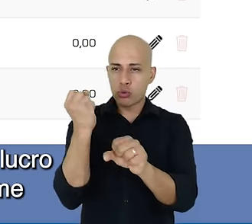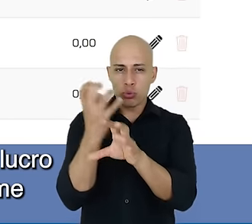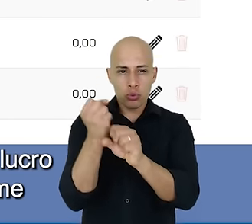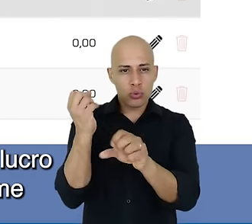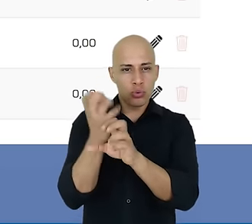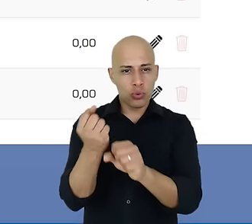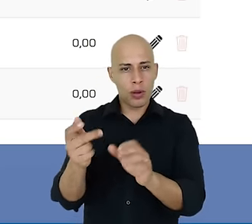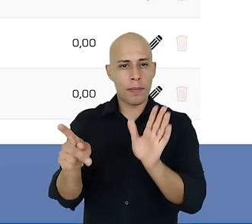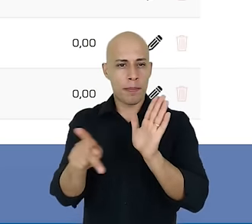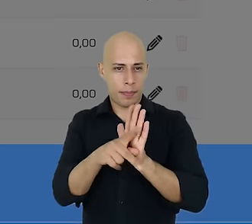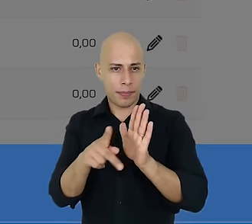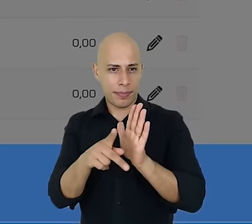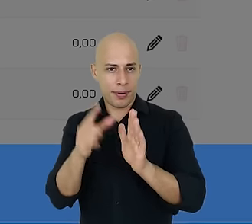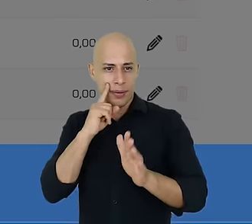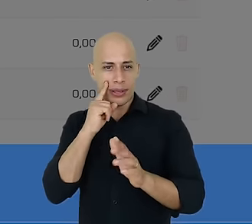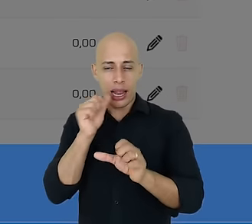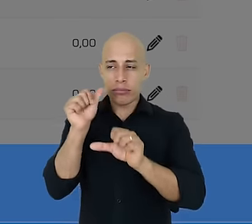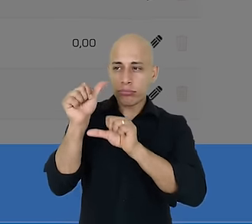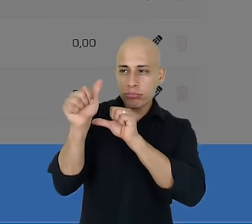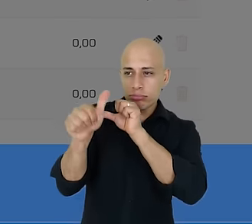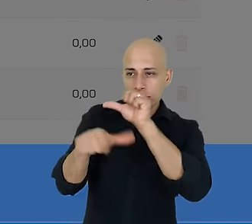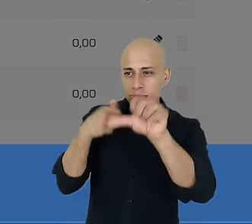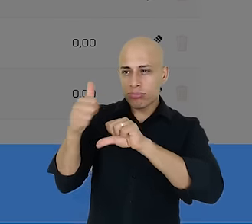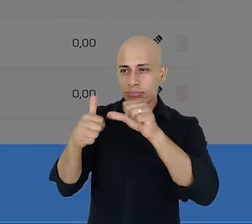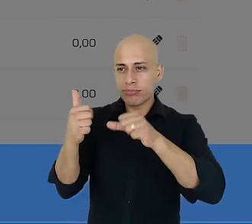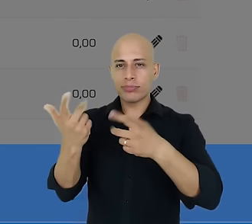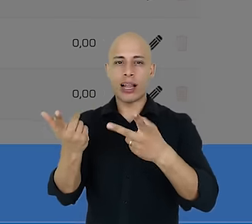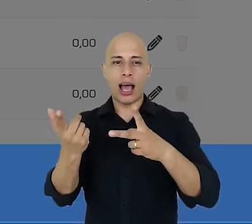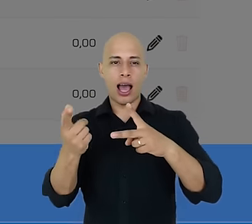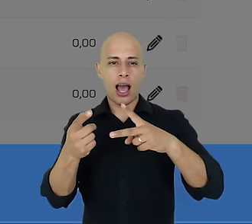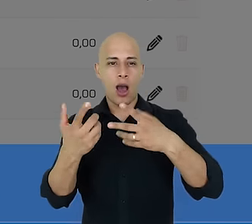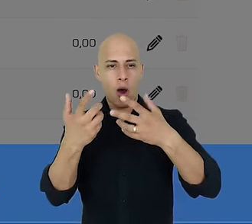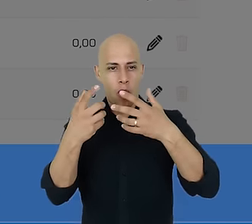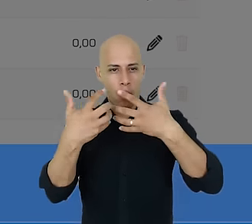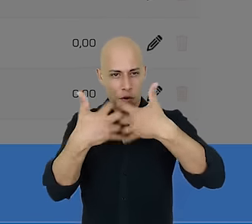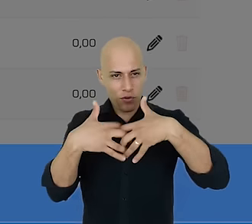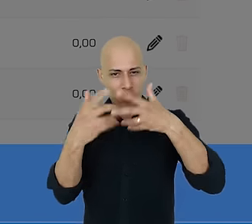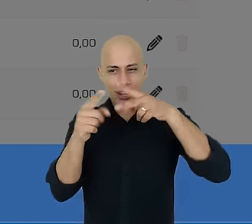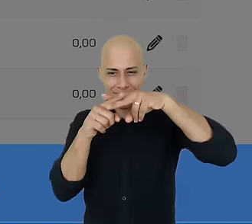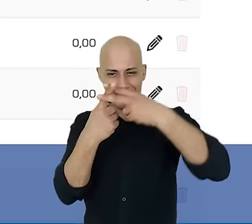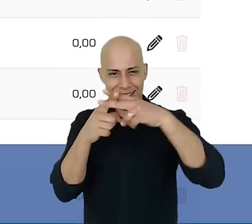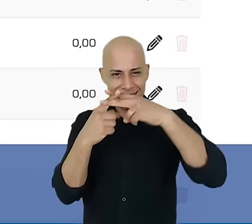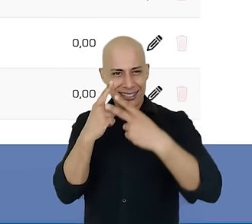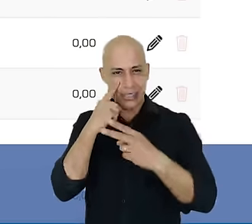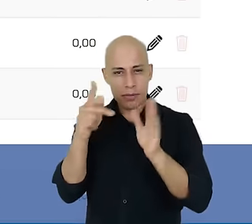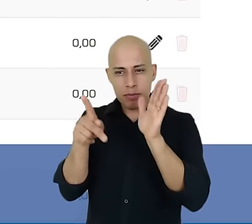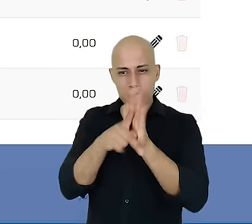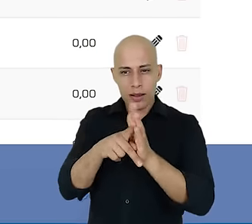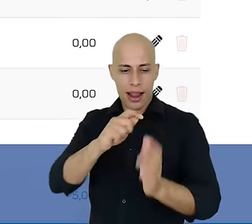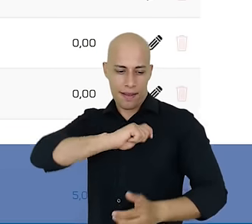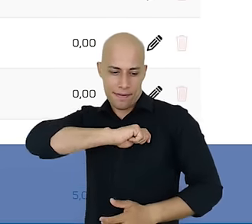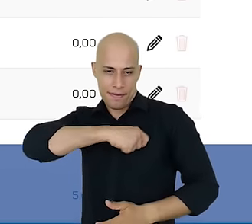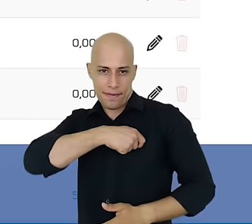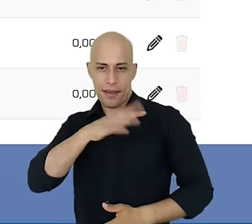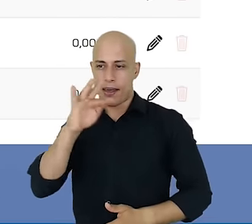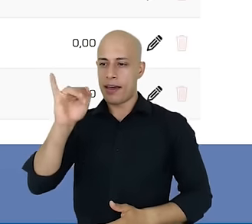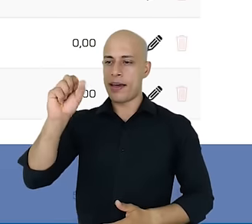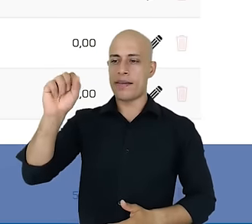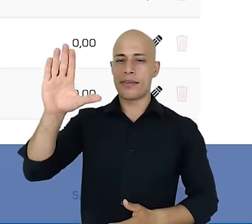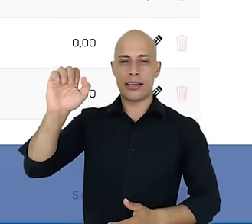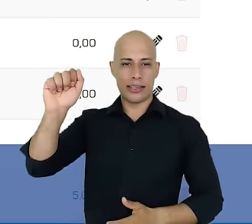do regime né em que eu faça a alteração aqui nas configurações fiscais ele vai deixar isso aqui em branco ou com as que eu